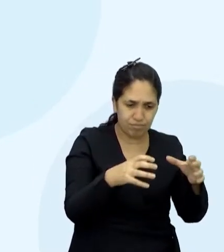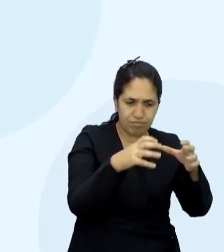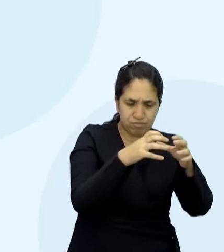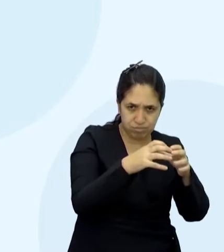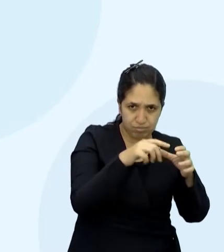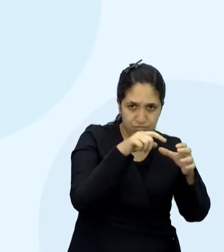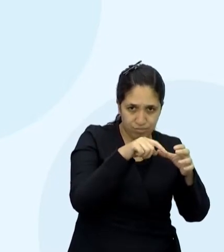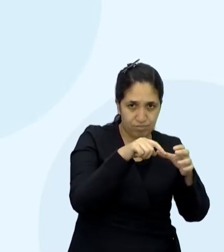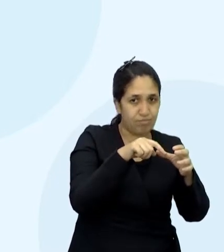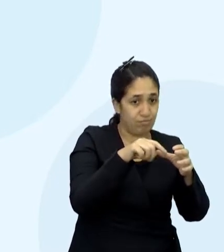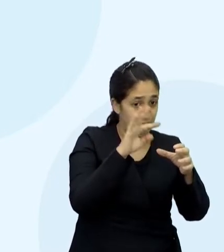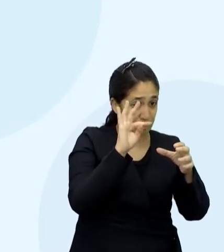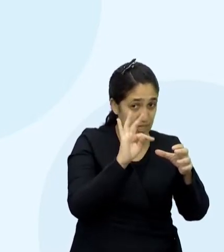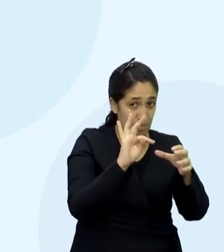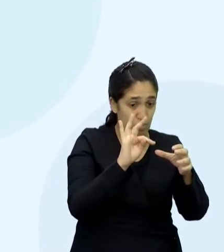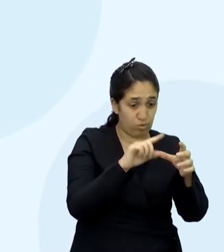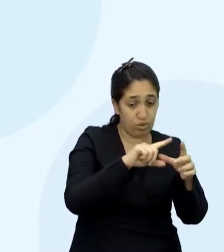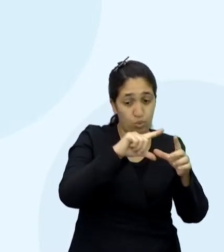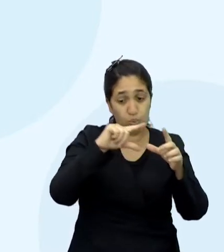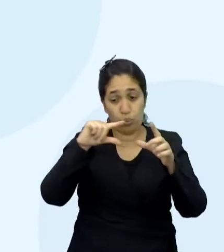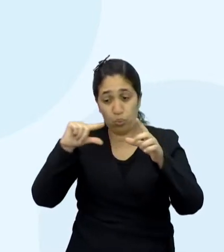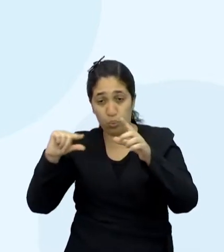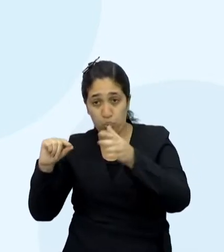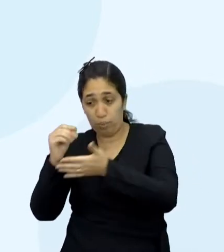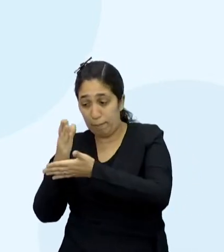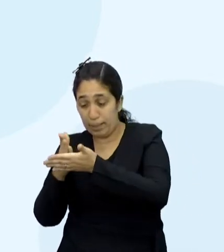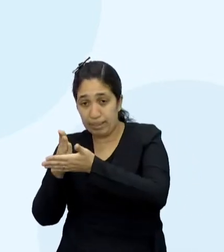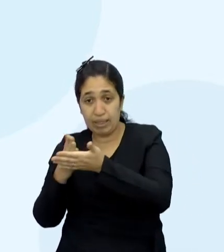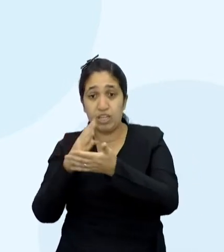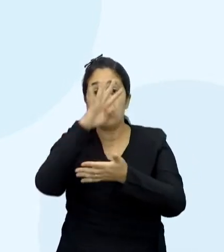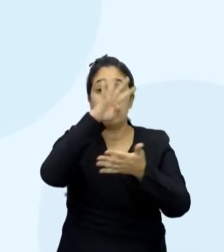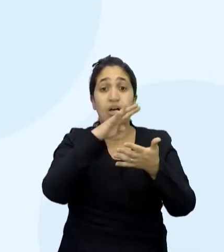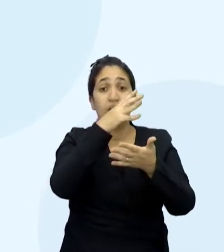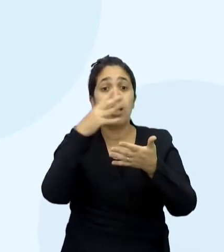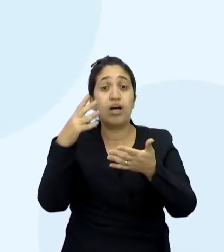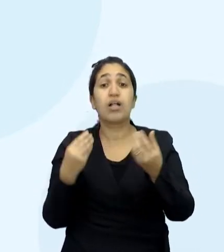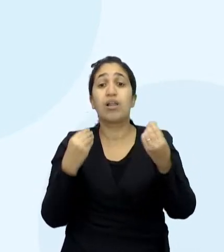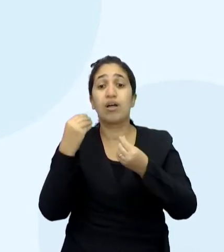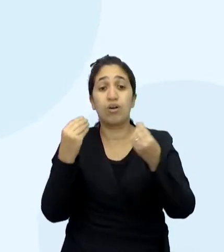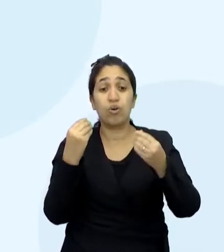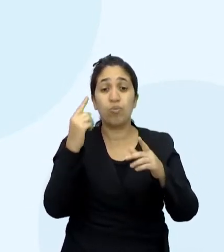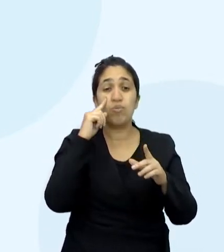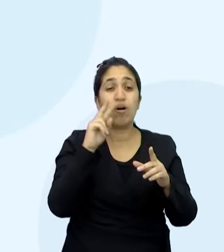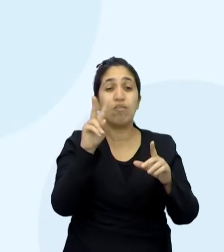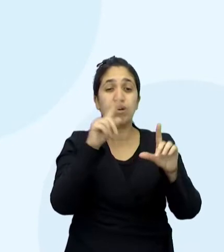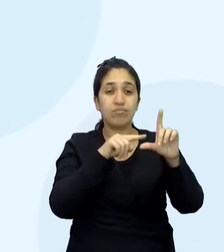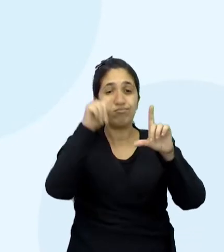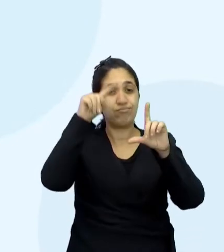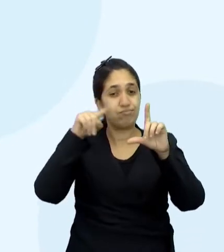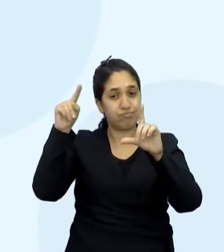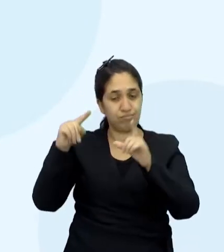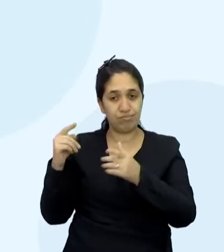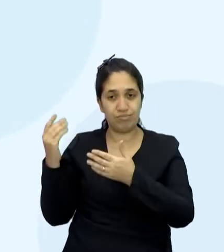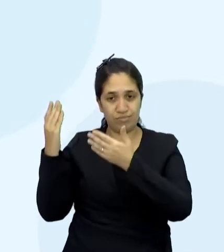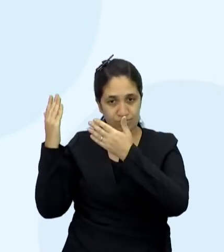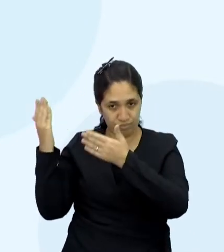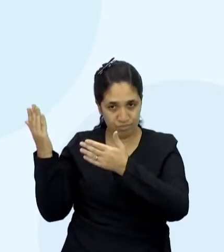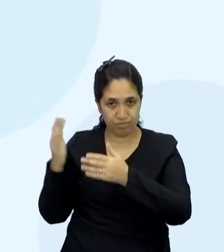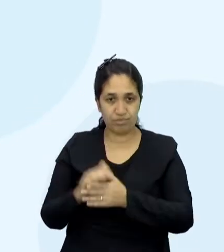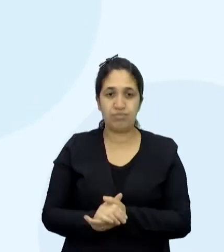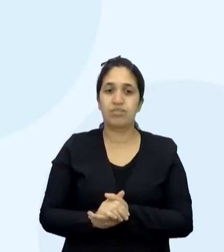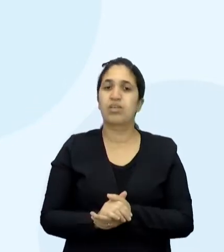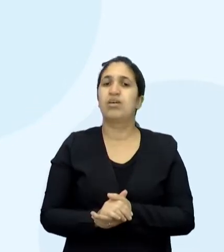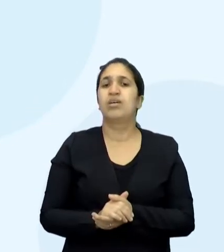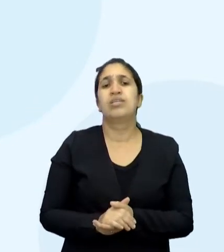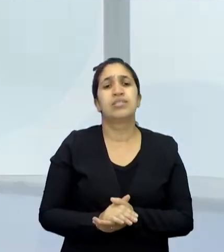tempo em amostra de material, reduza pela metade em uma tabela, vejamos como seria o gráfico usando o Excel. Lembrando que a gente está seguindo o